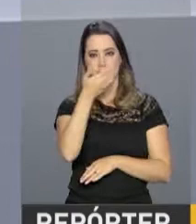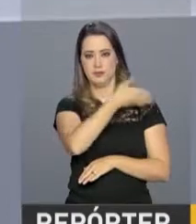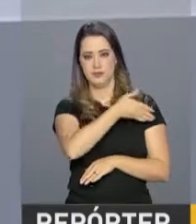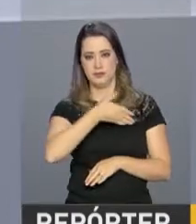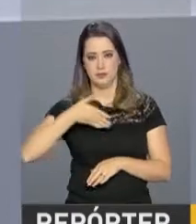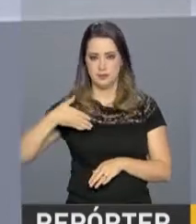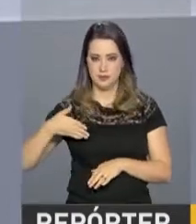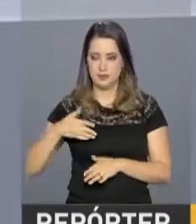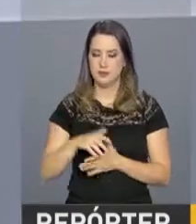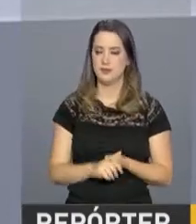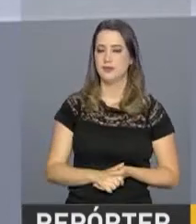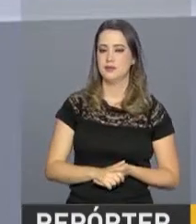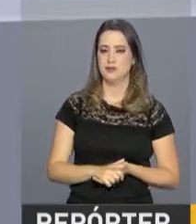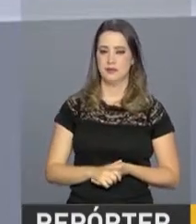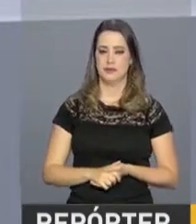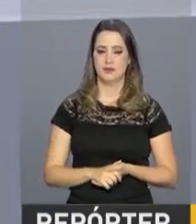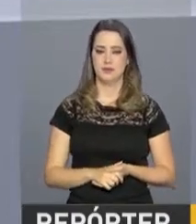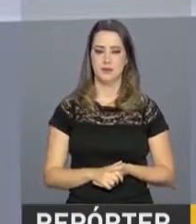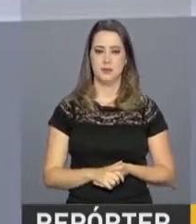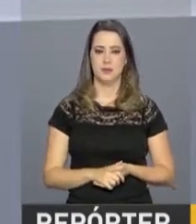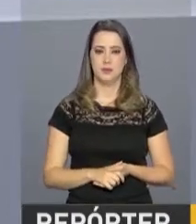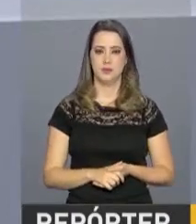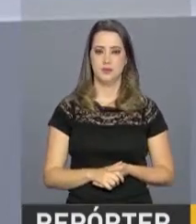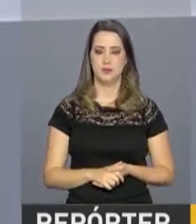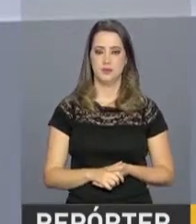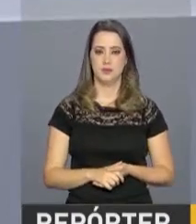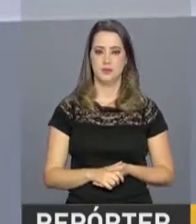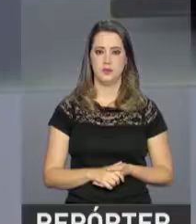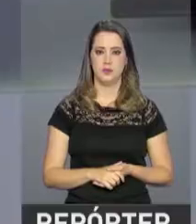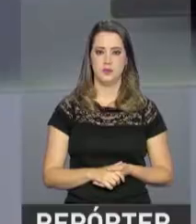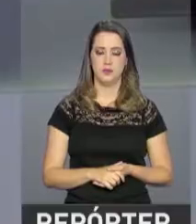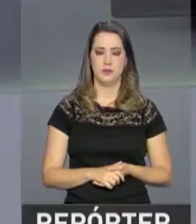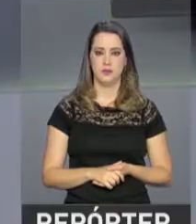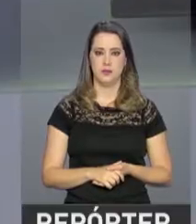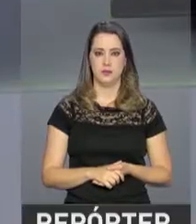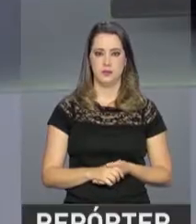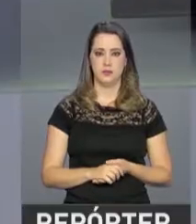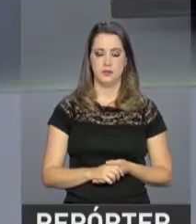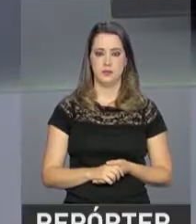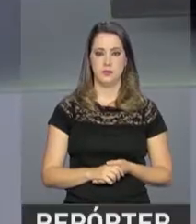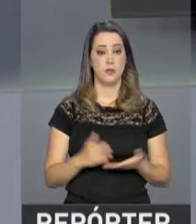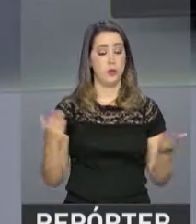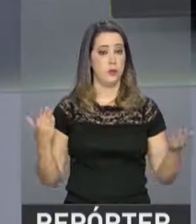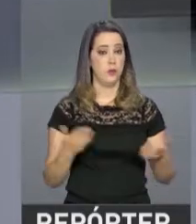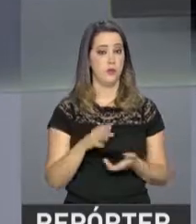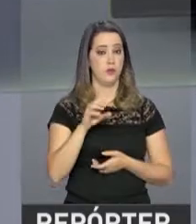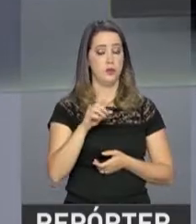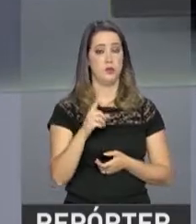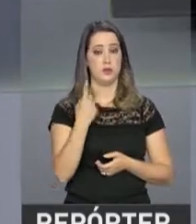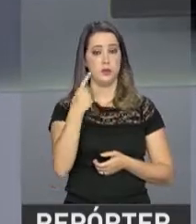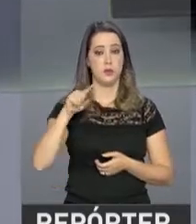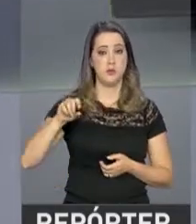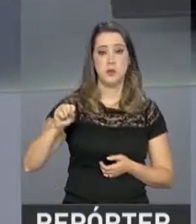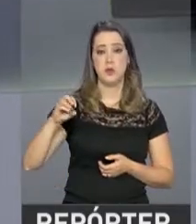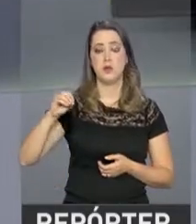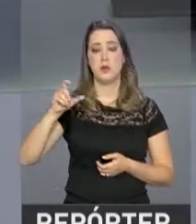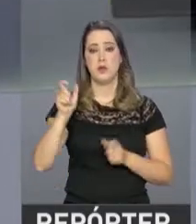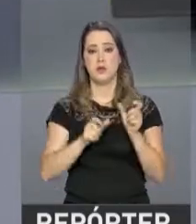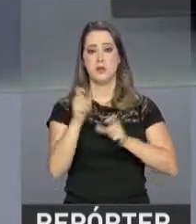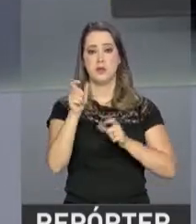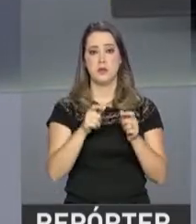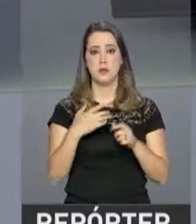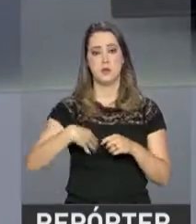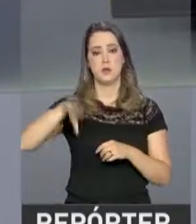sobre o programa Jovem Aprendiz estão no site dos Correios. E hoje, 1.800 militares das